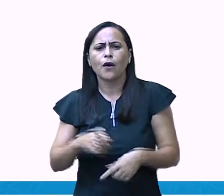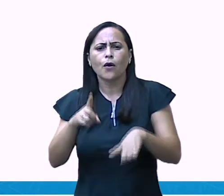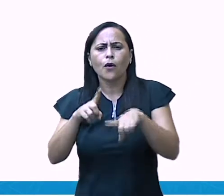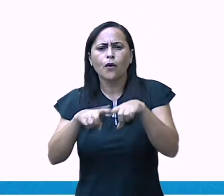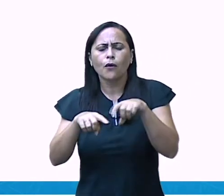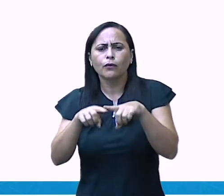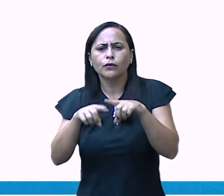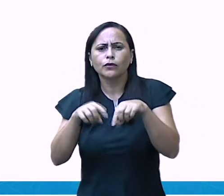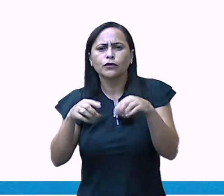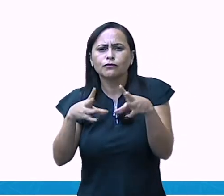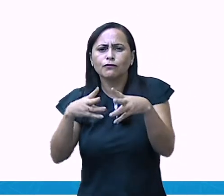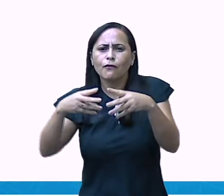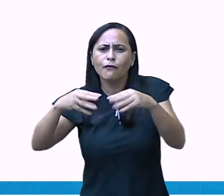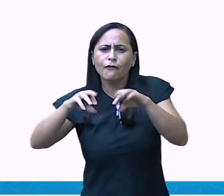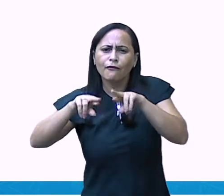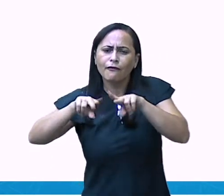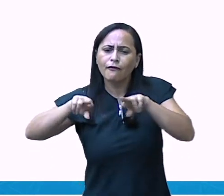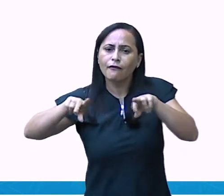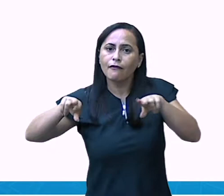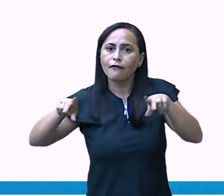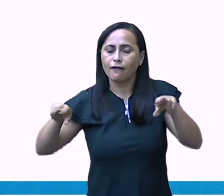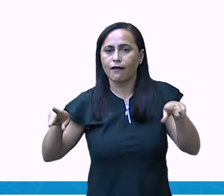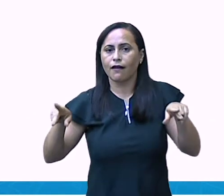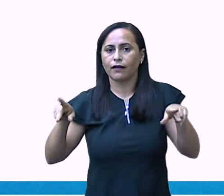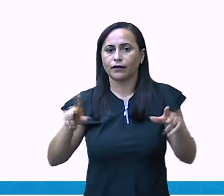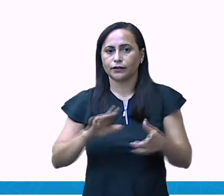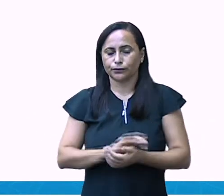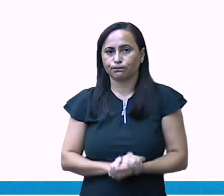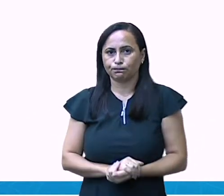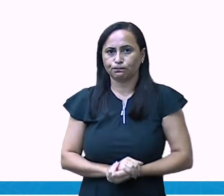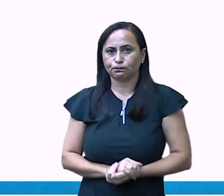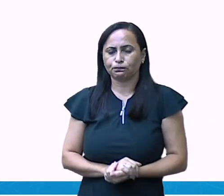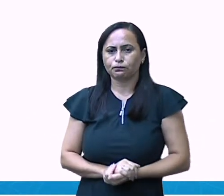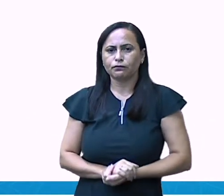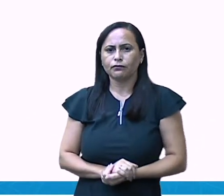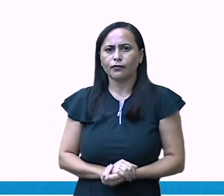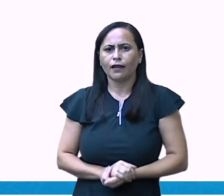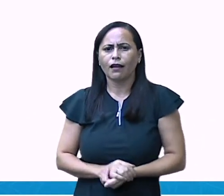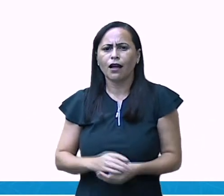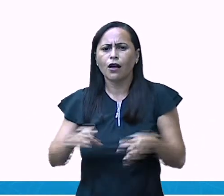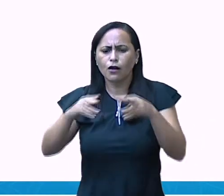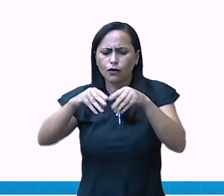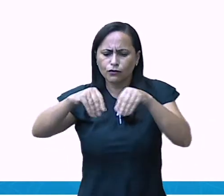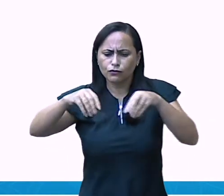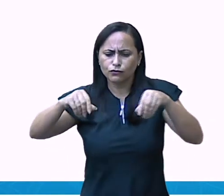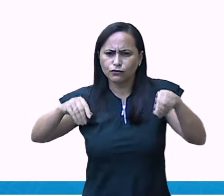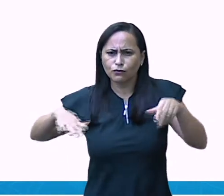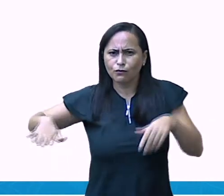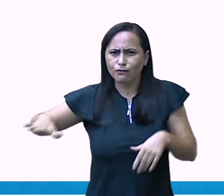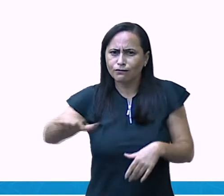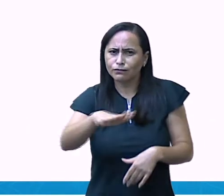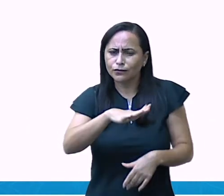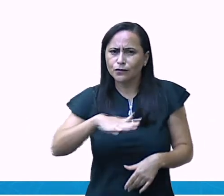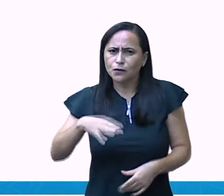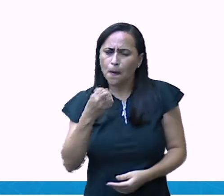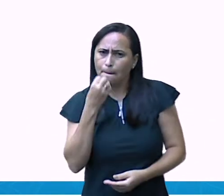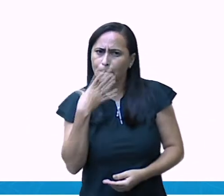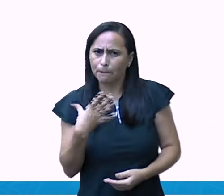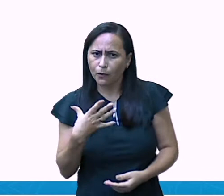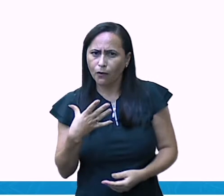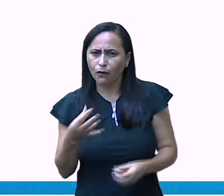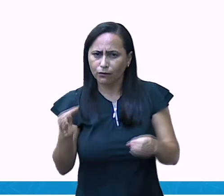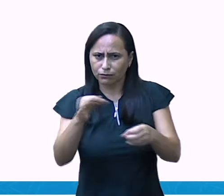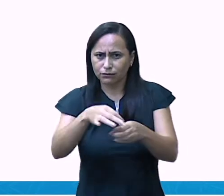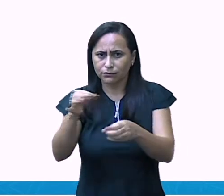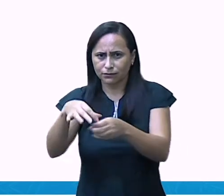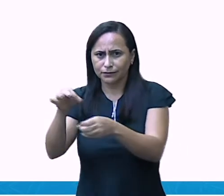solo arenoso. O solo arenoso, será que ele é um solo bom para o cultivo,